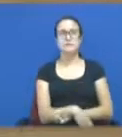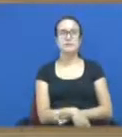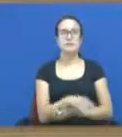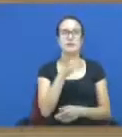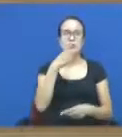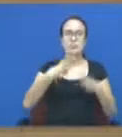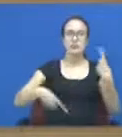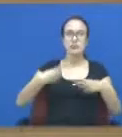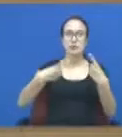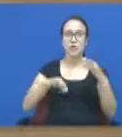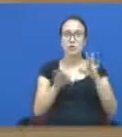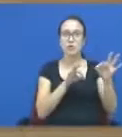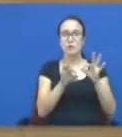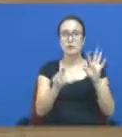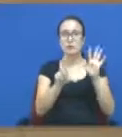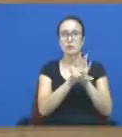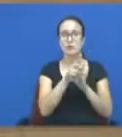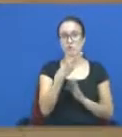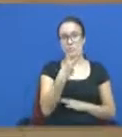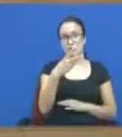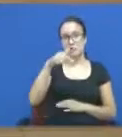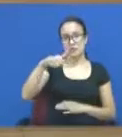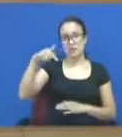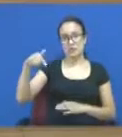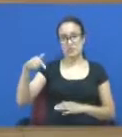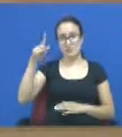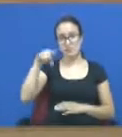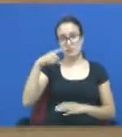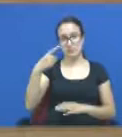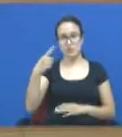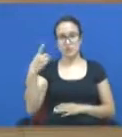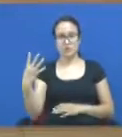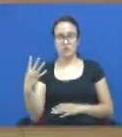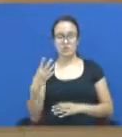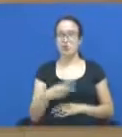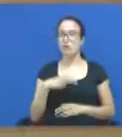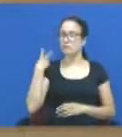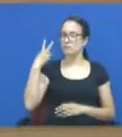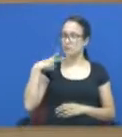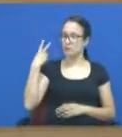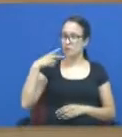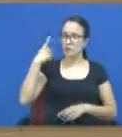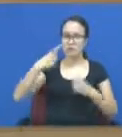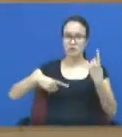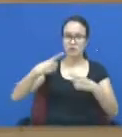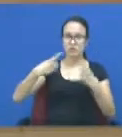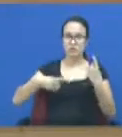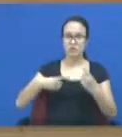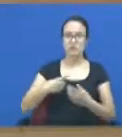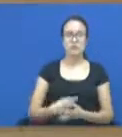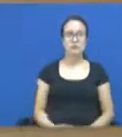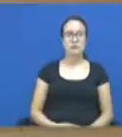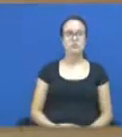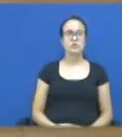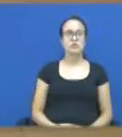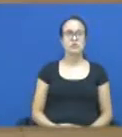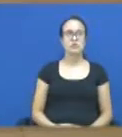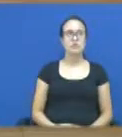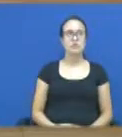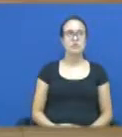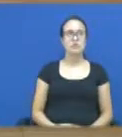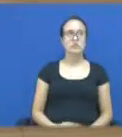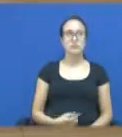discussão o projeto de lei 277 de 2014. Algum vereador deseja discutir o projeto?